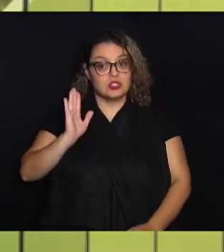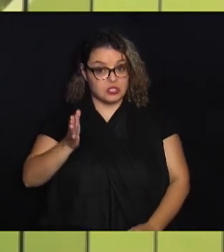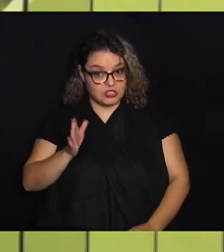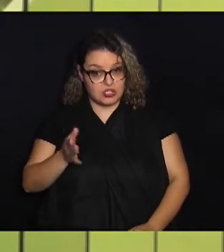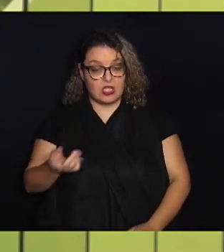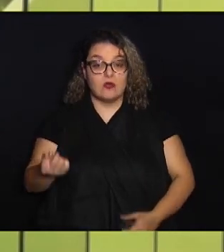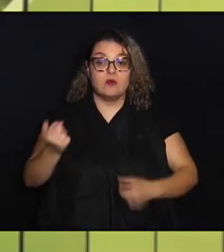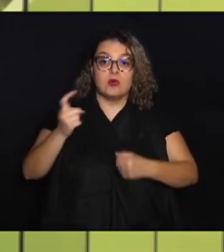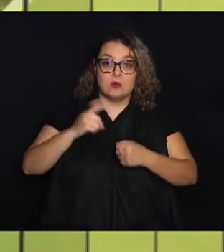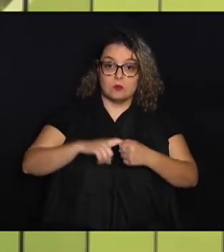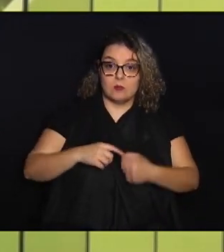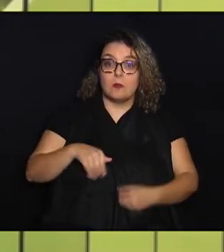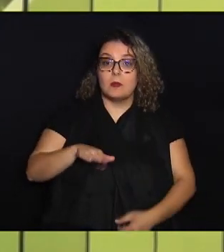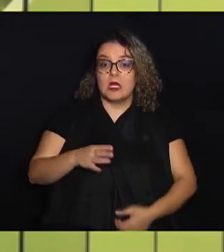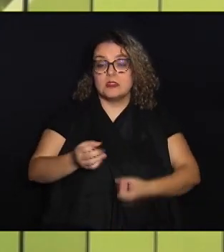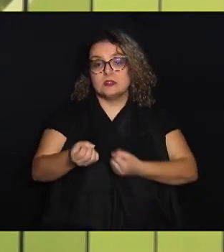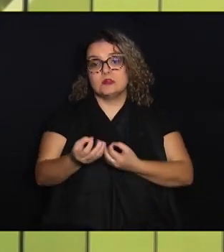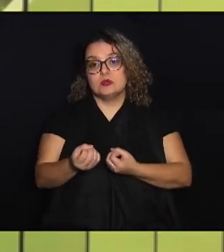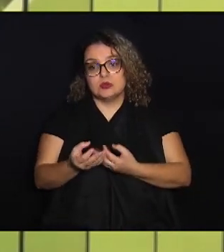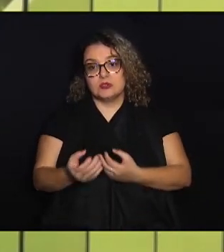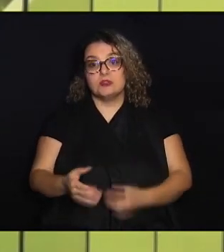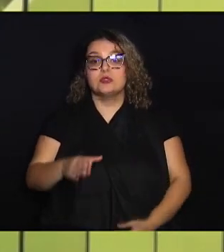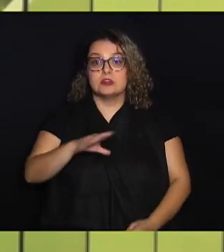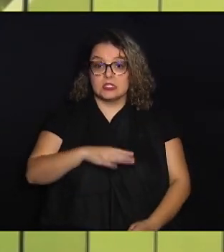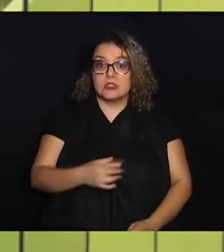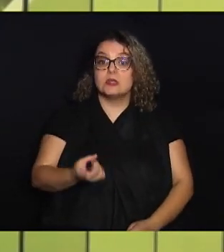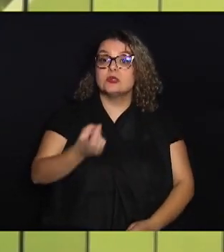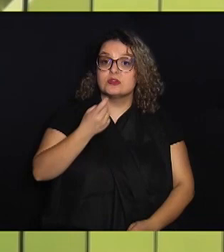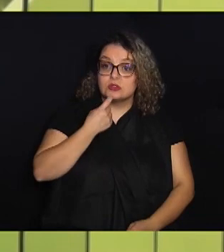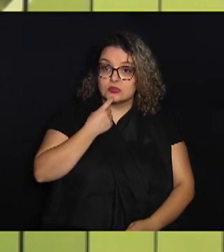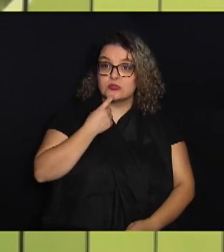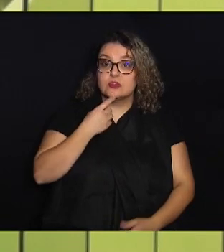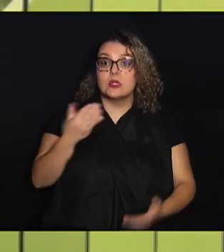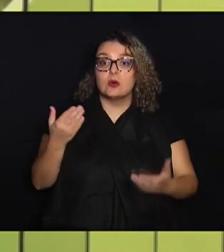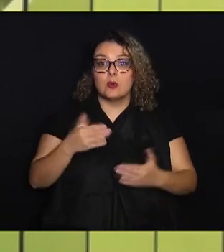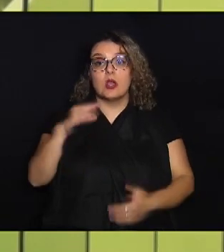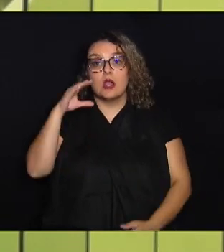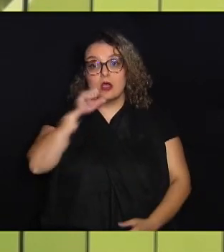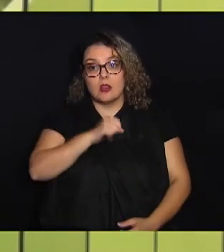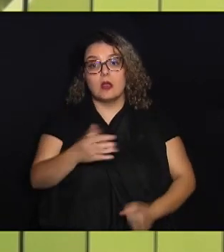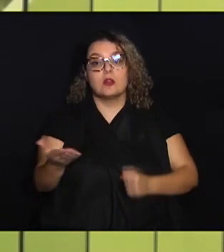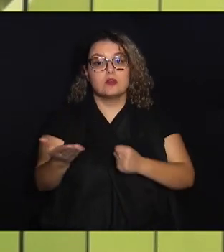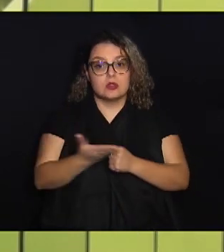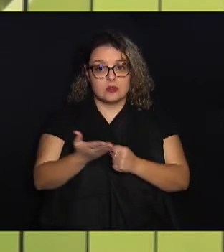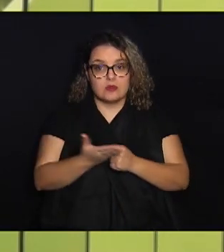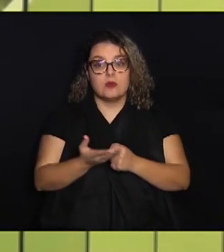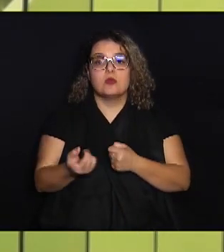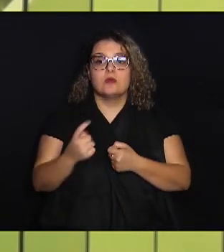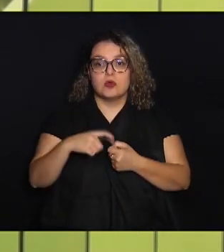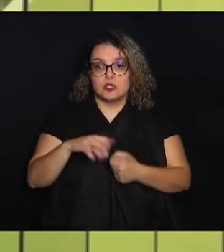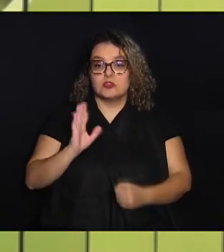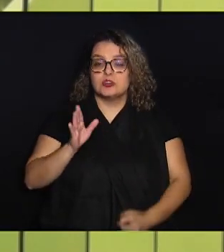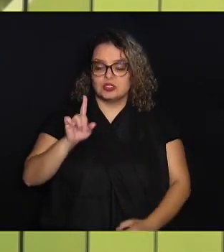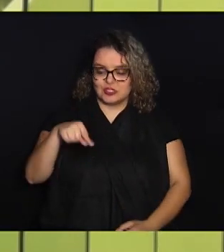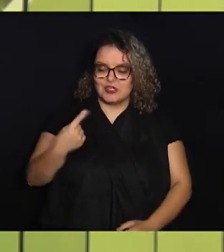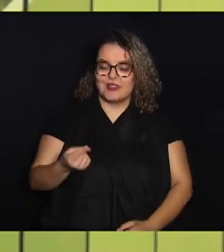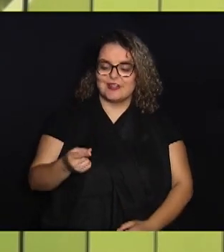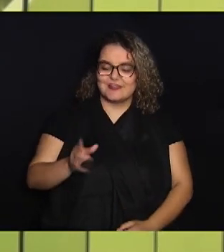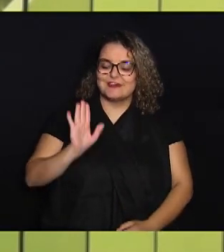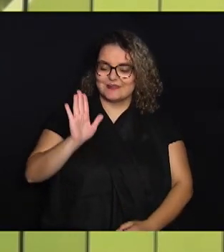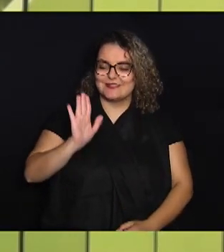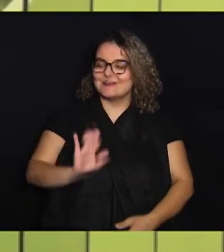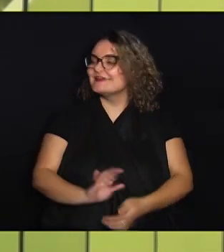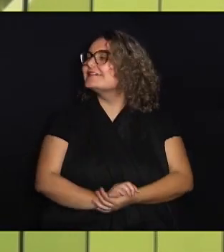vai voltar com mais informações sobre a cidade de Campinas. Agora vamos para um intervalo e a gente volta na sequência. Não saia